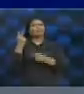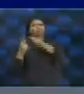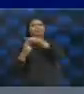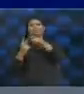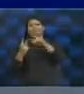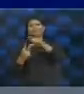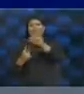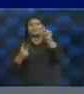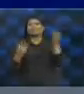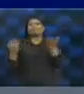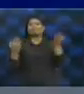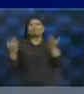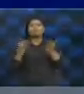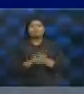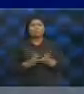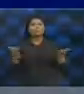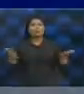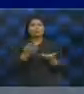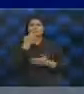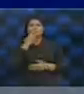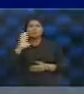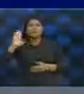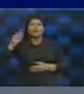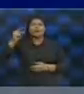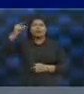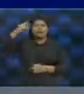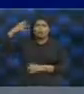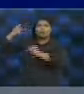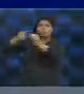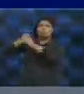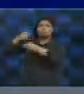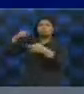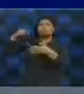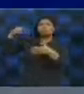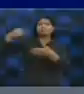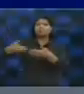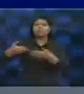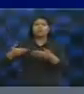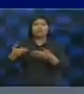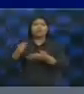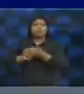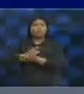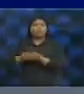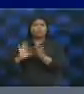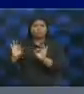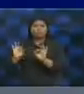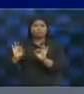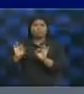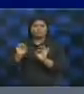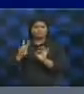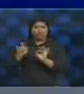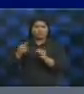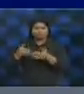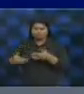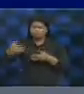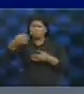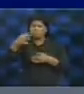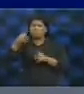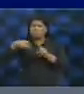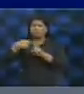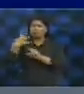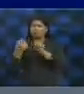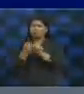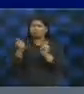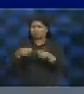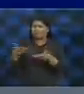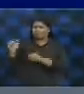que as promessas que não foram cumpridas durante 4 anos serão cumpridas num futuro próximo. Ou um caminho mais feliz, um